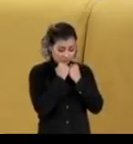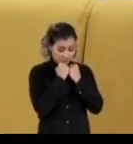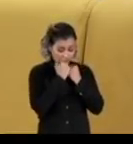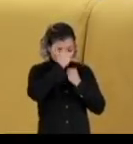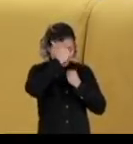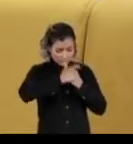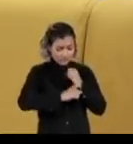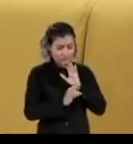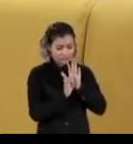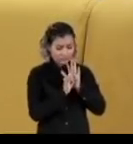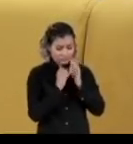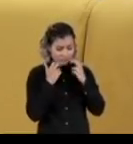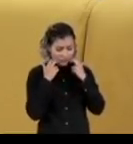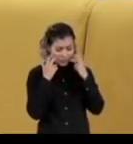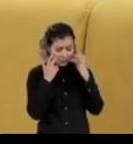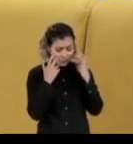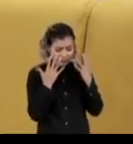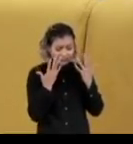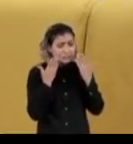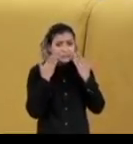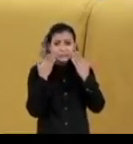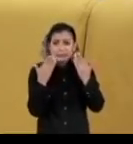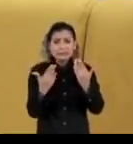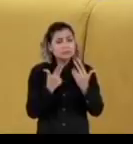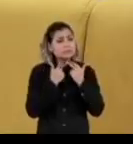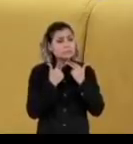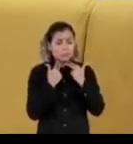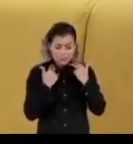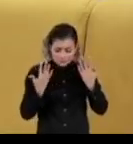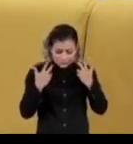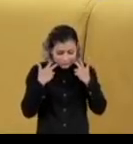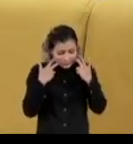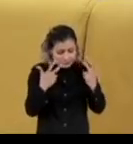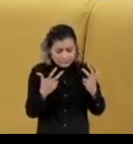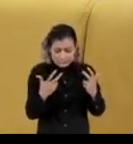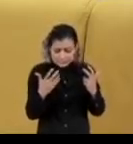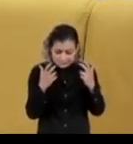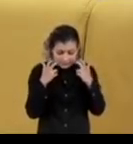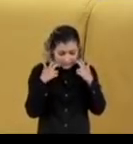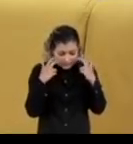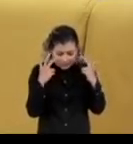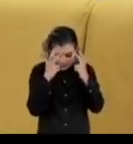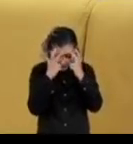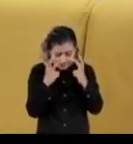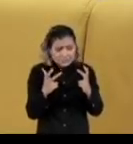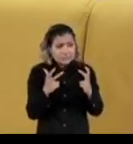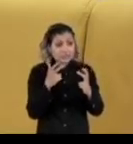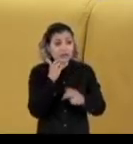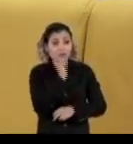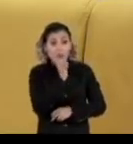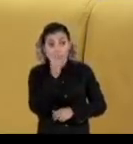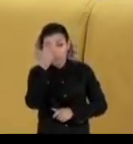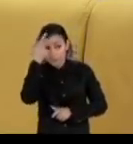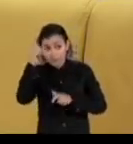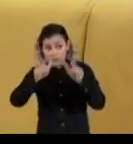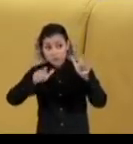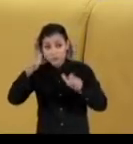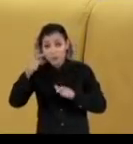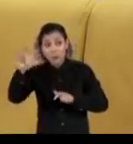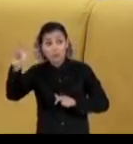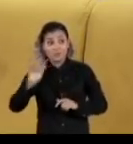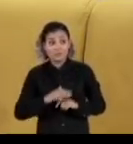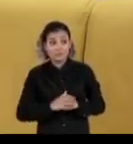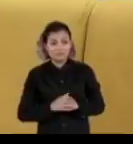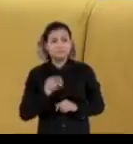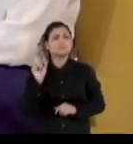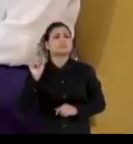identidade dela, a vergonha que ela tem de estar sendo intimidada. Ela vai contar para outras pessoas. Quem são essas pessoas?